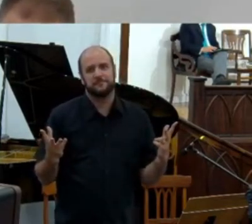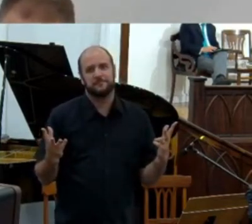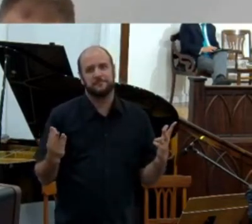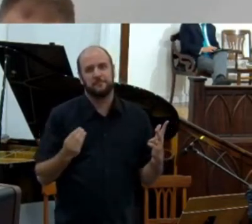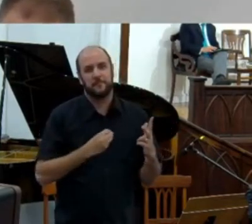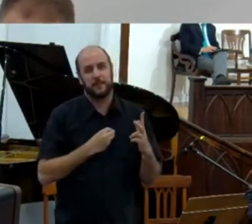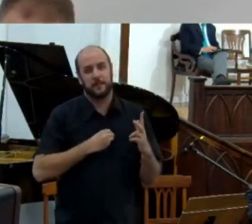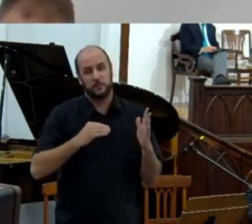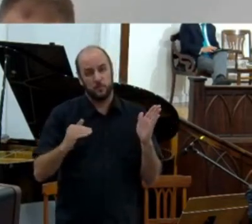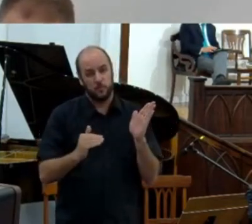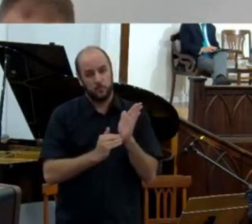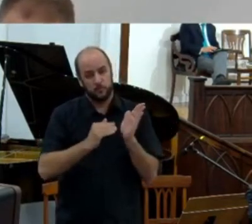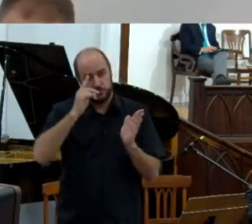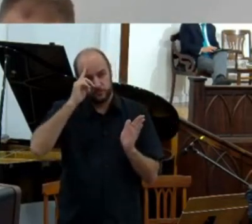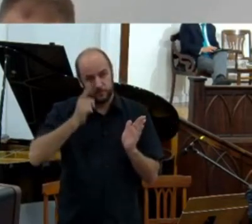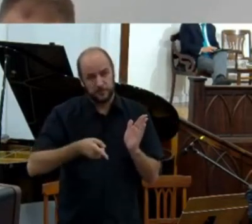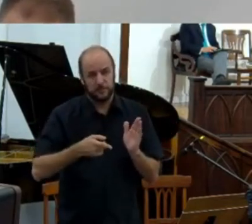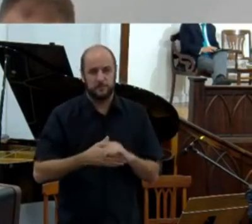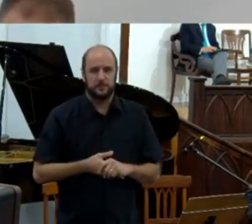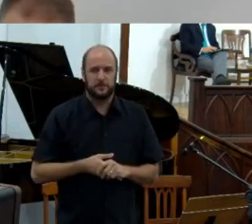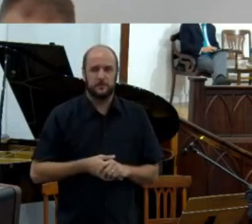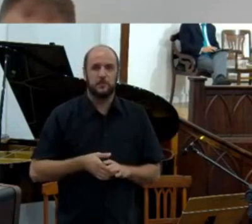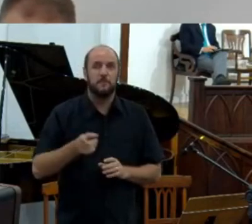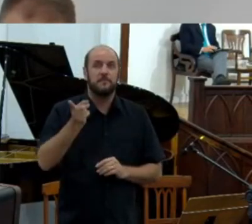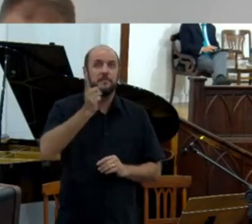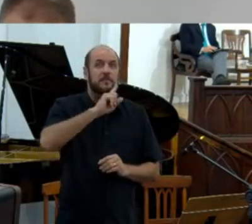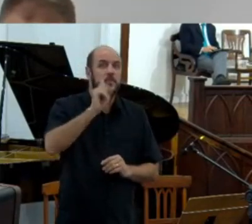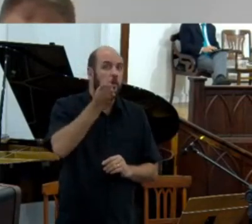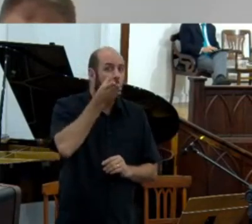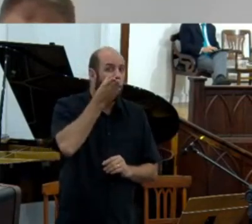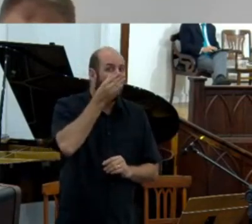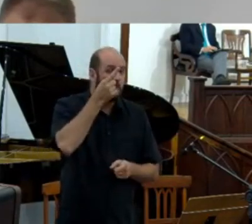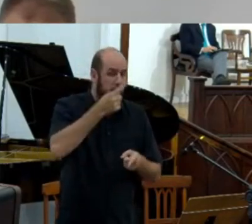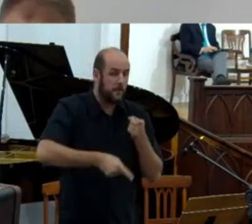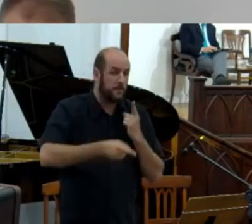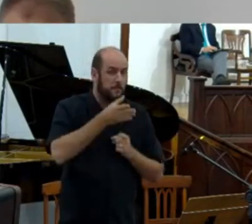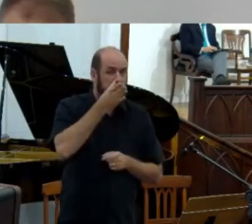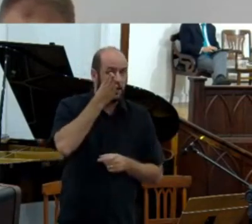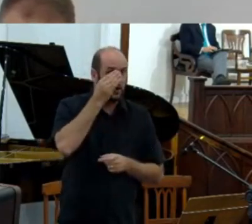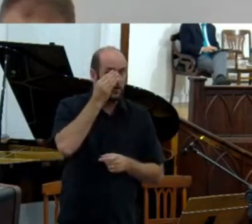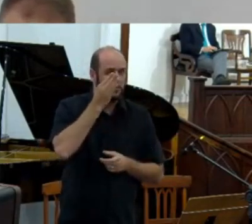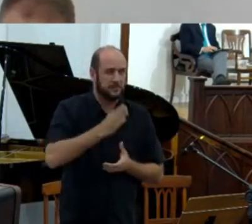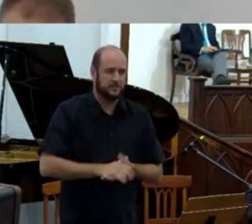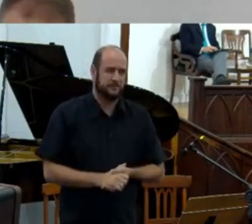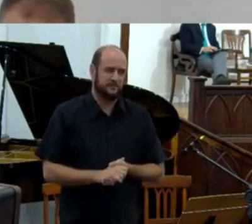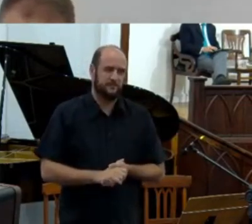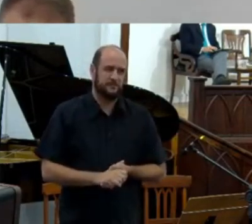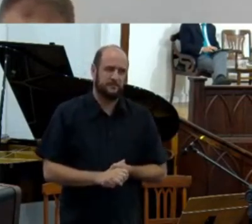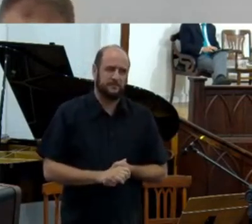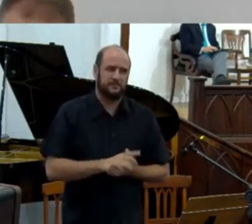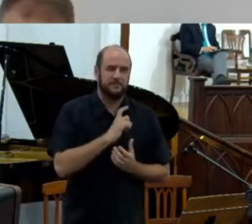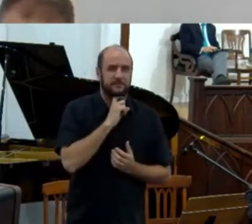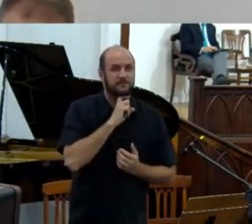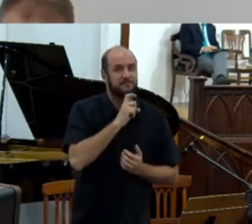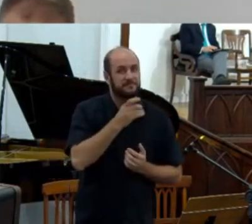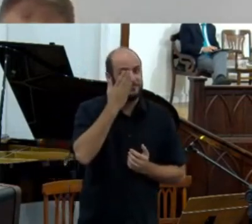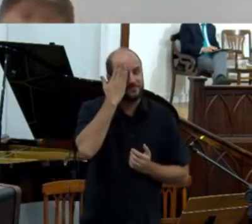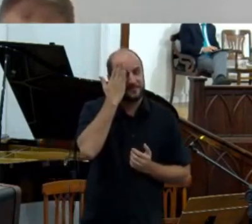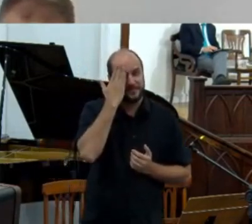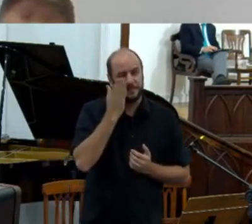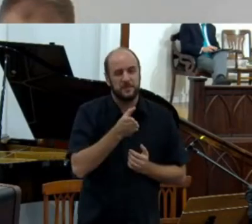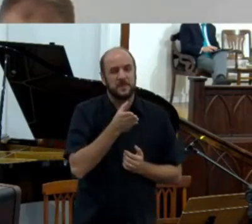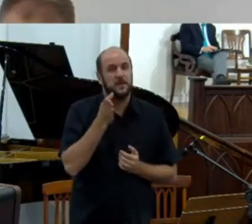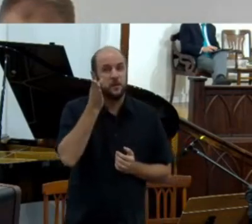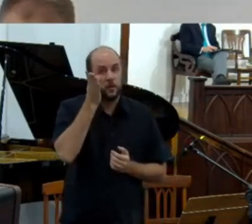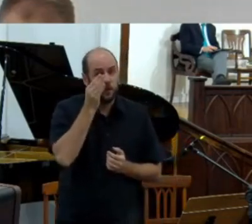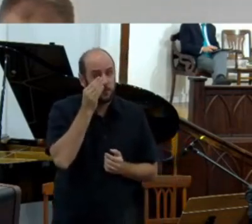último mandamento: não cobiçarás. Ninguém sabe que está cobiçando até que a palavra